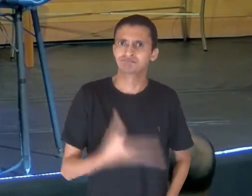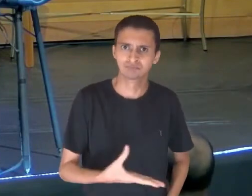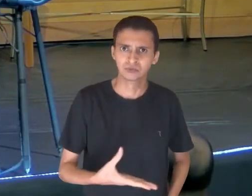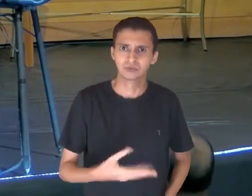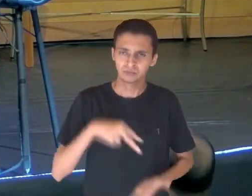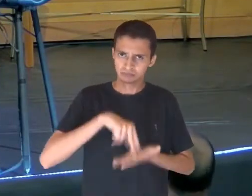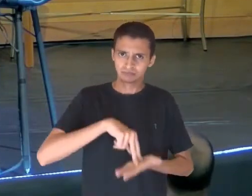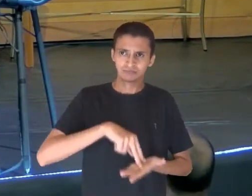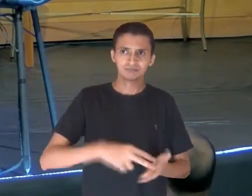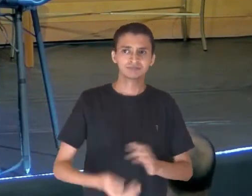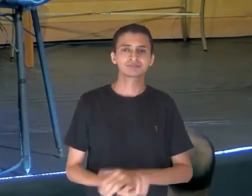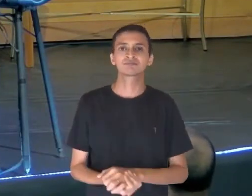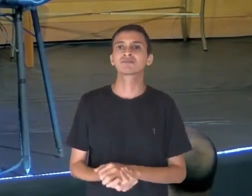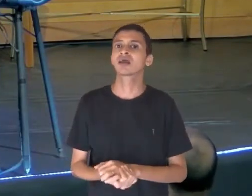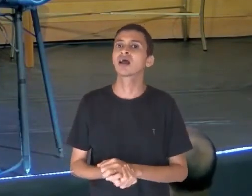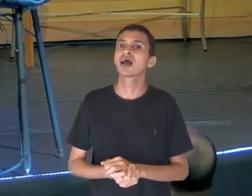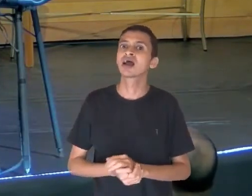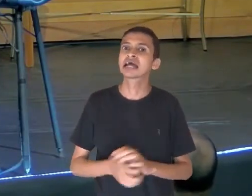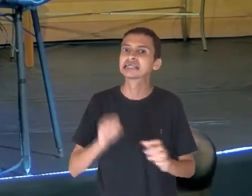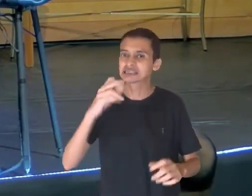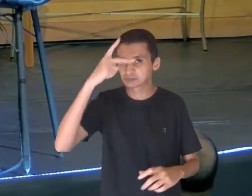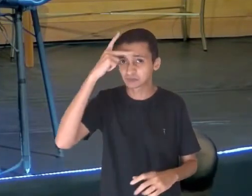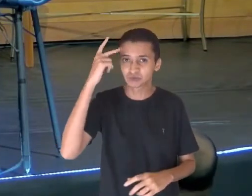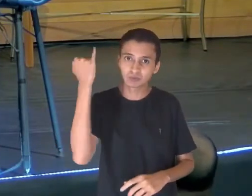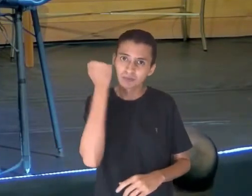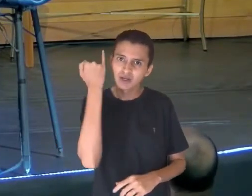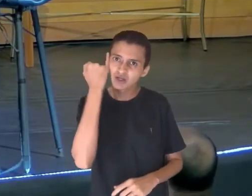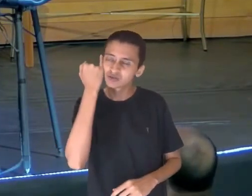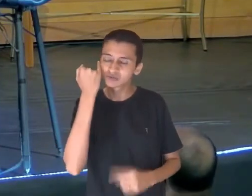Porque eu não teria coragem de dar uma herança para quem não tem fogo no olho.